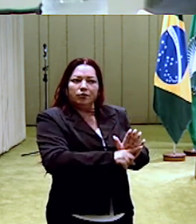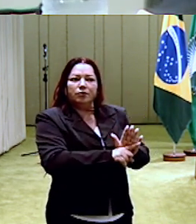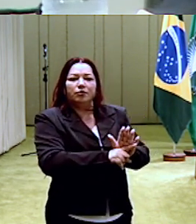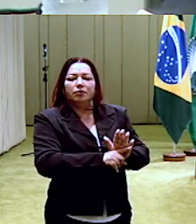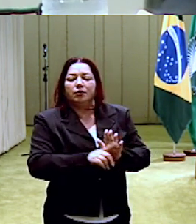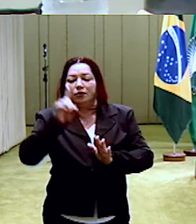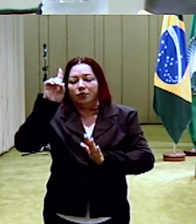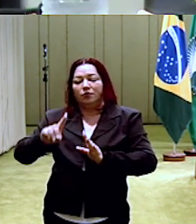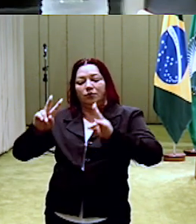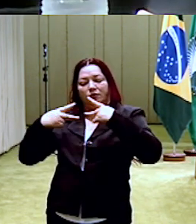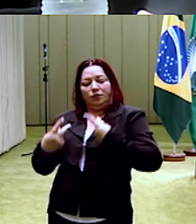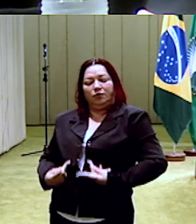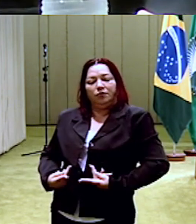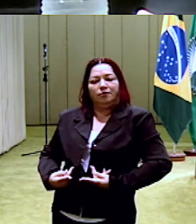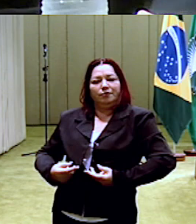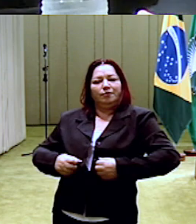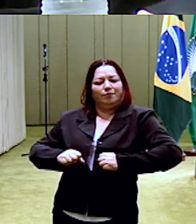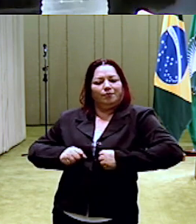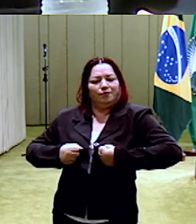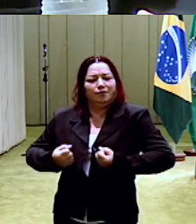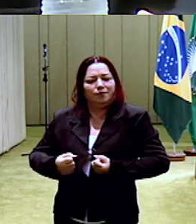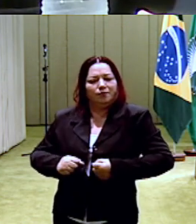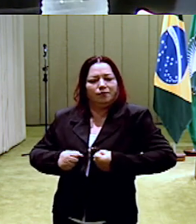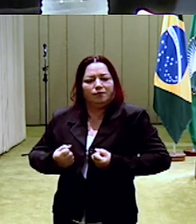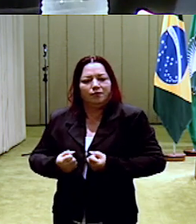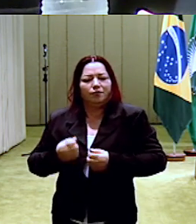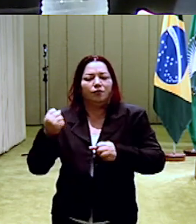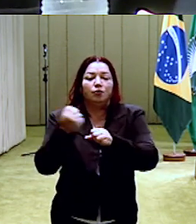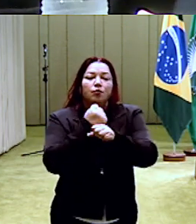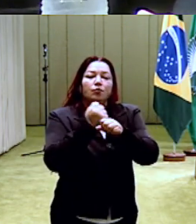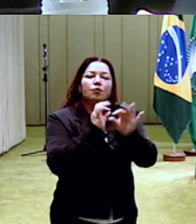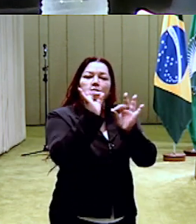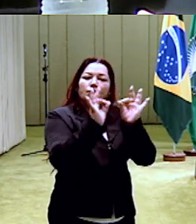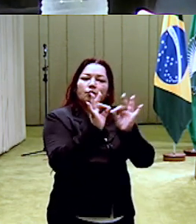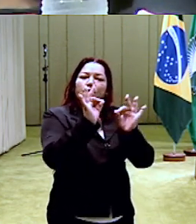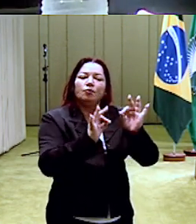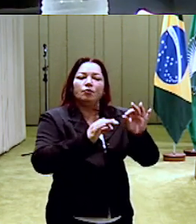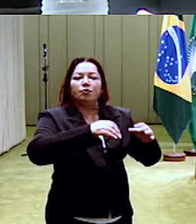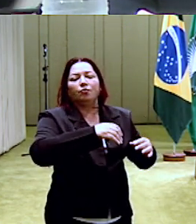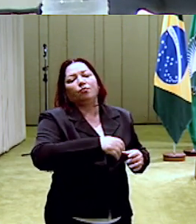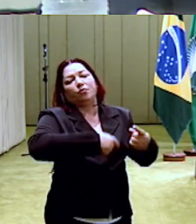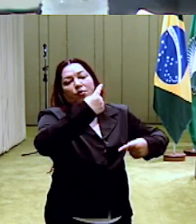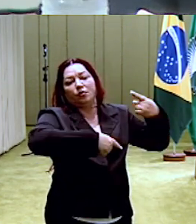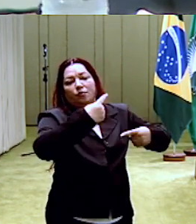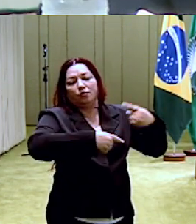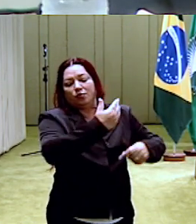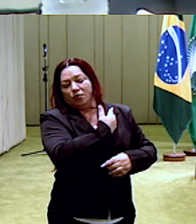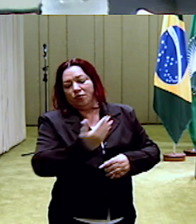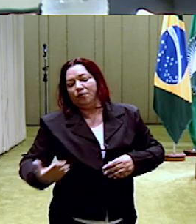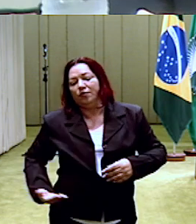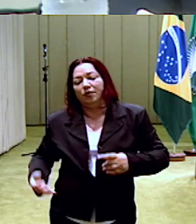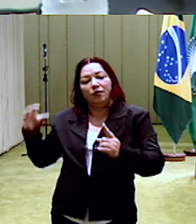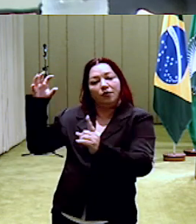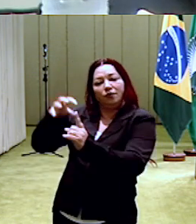Direitos Humanos e da Cidadania tem envidado esforços de articulação e construção de uma política pública nacional que incida sobre